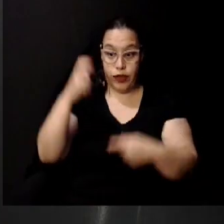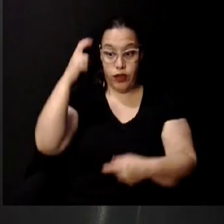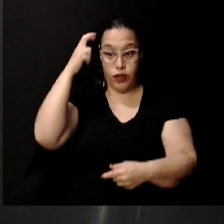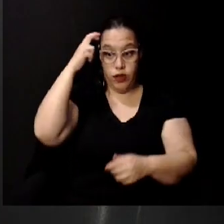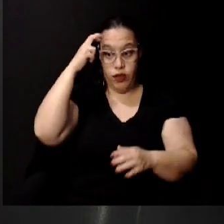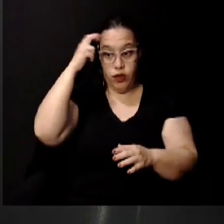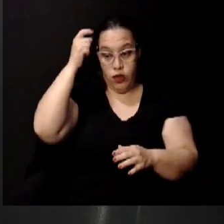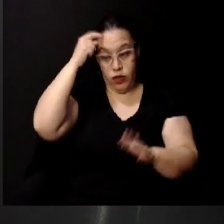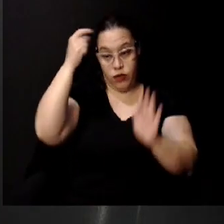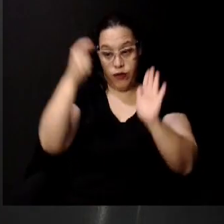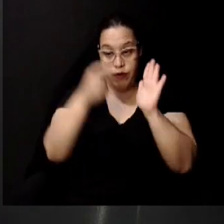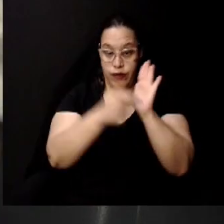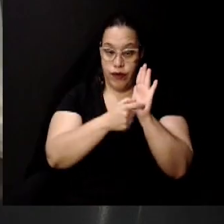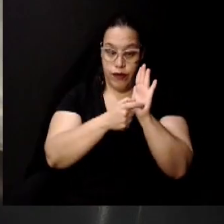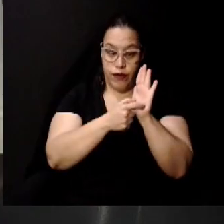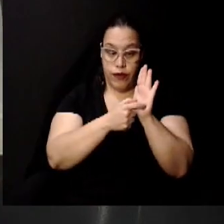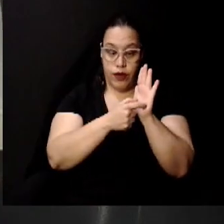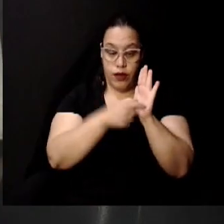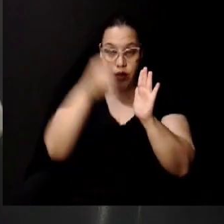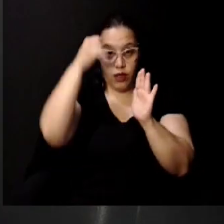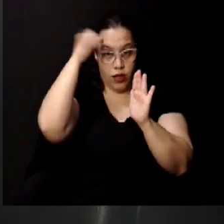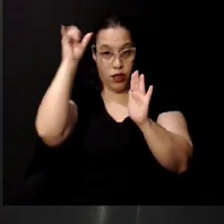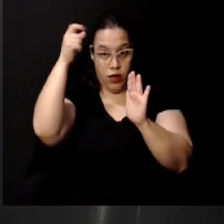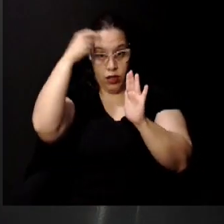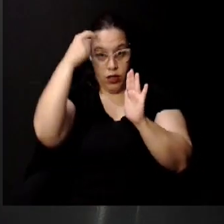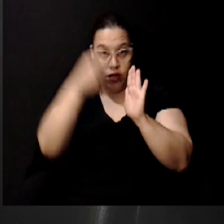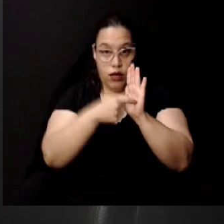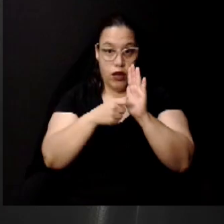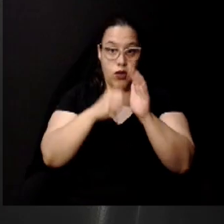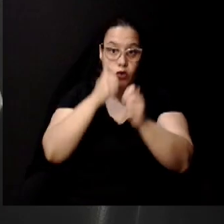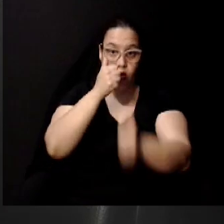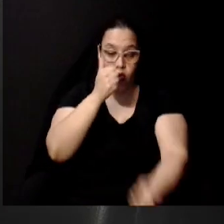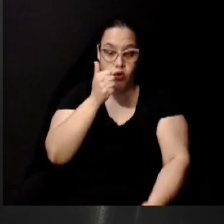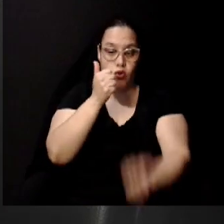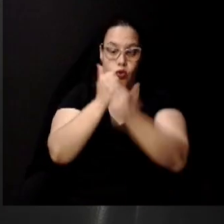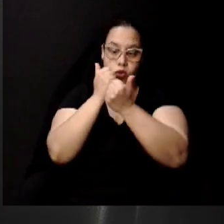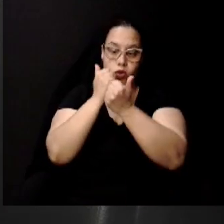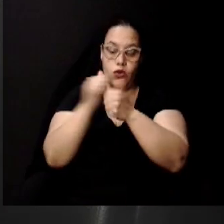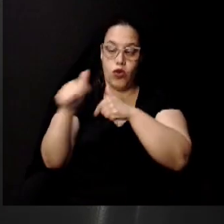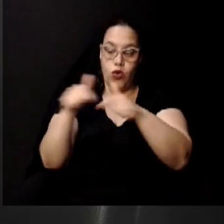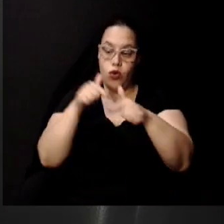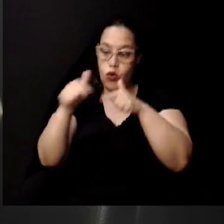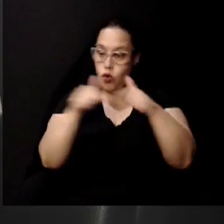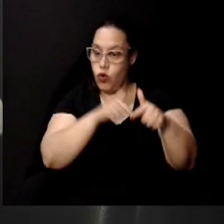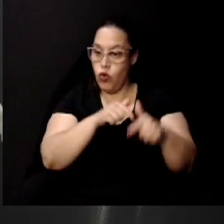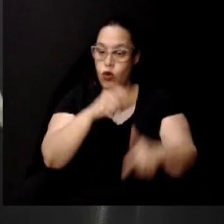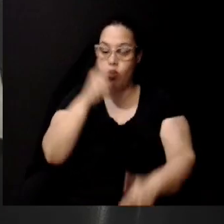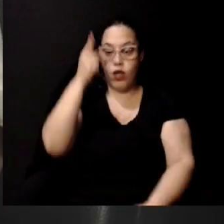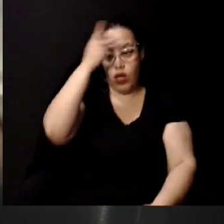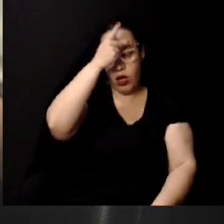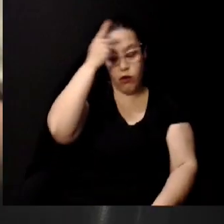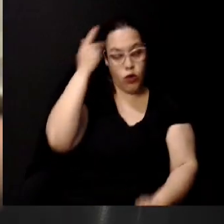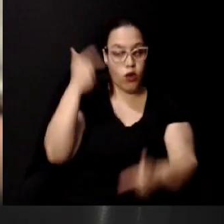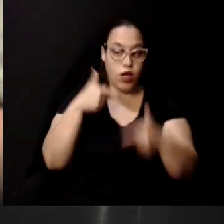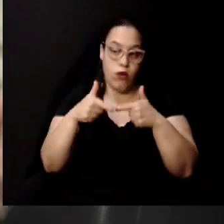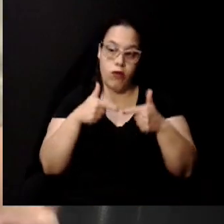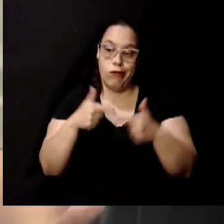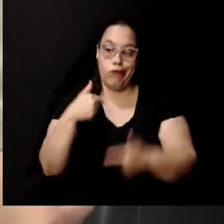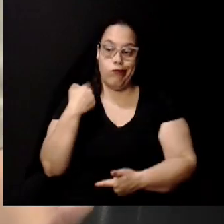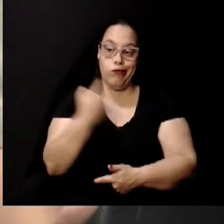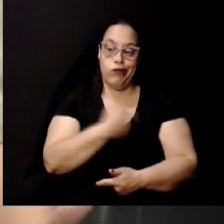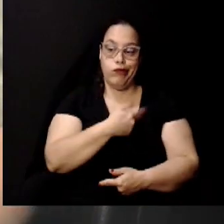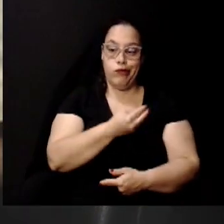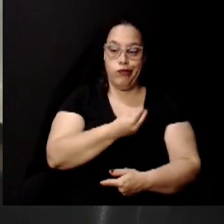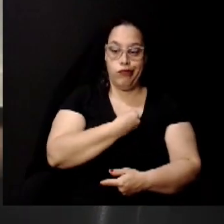se prevê que a inteligência artificial substitua boa parte dos trabalhos e dos trabalhadores, nós vamos ter vivenciado aqui